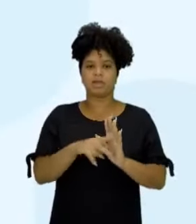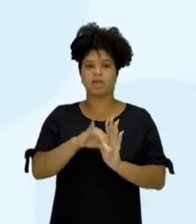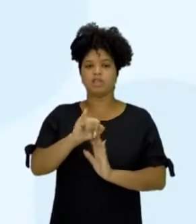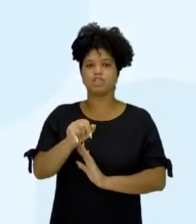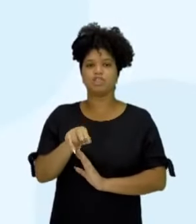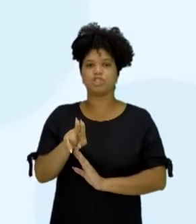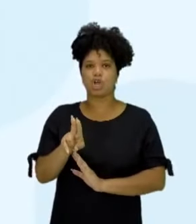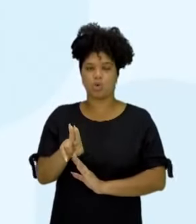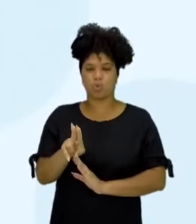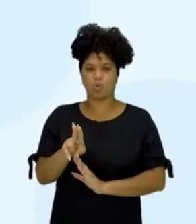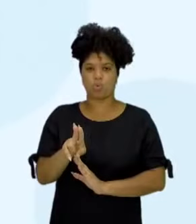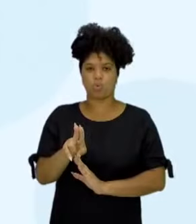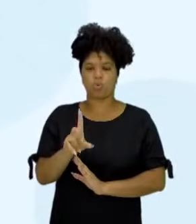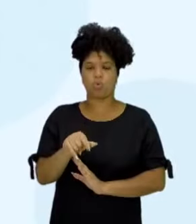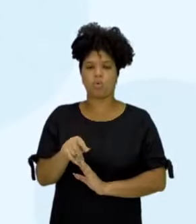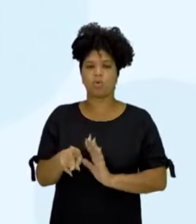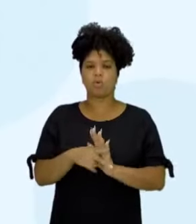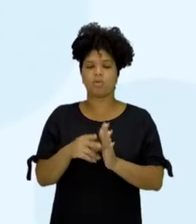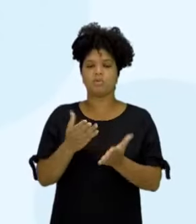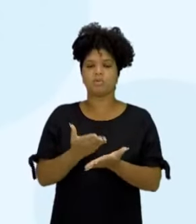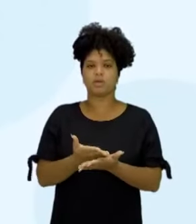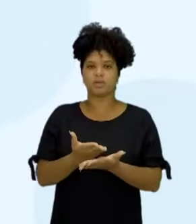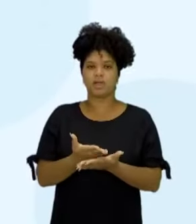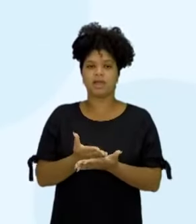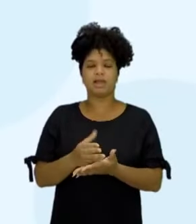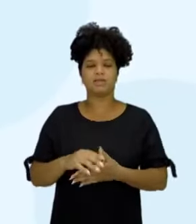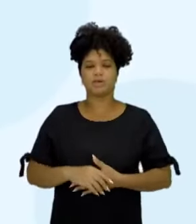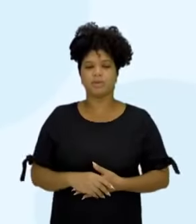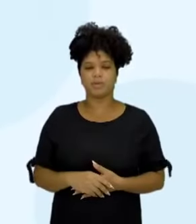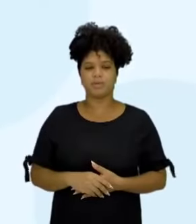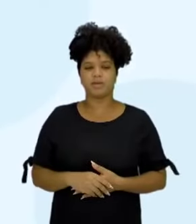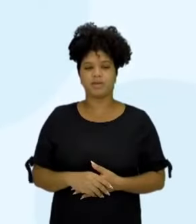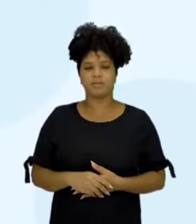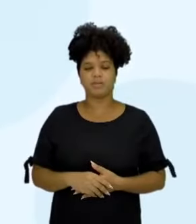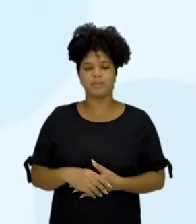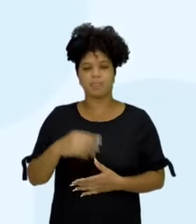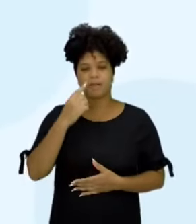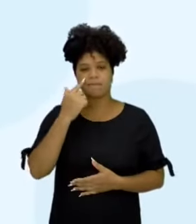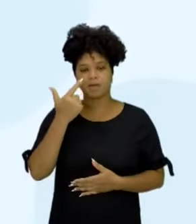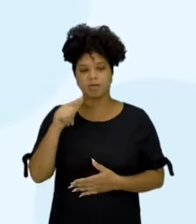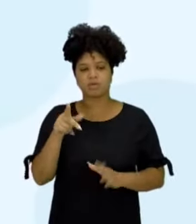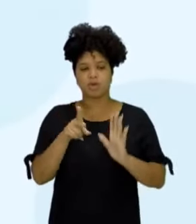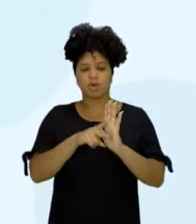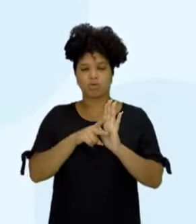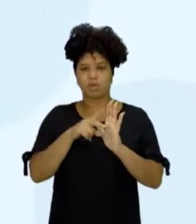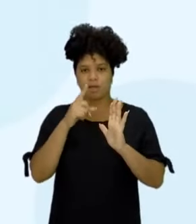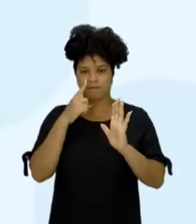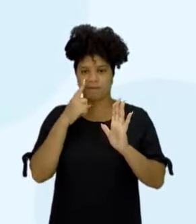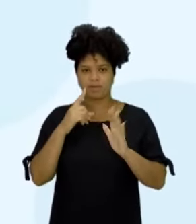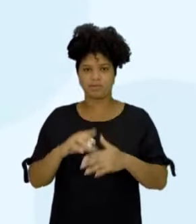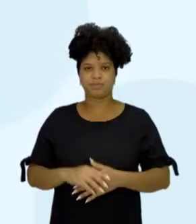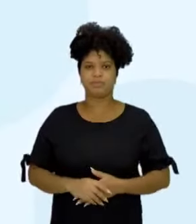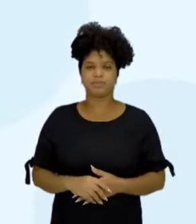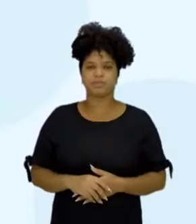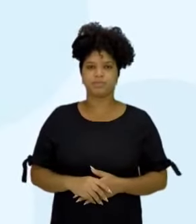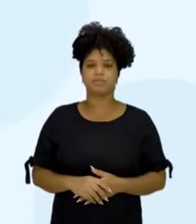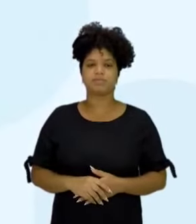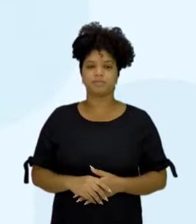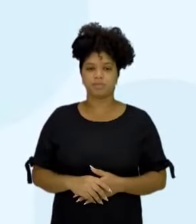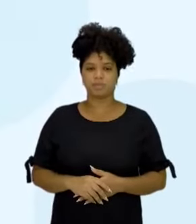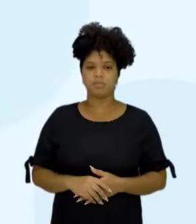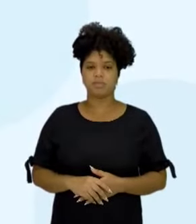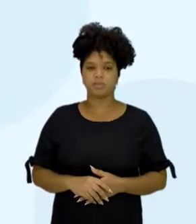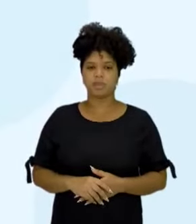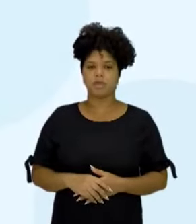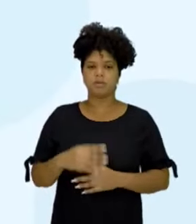a sua aula. Beijos! Uhum. Então, Science and Women. Então, a ciência e mulheres. A gente tem